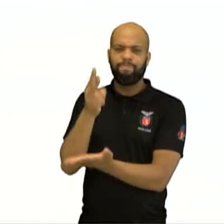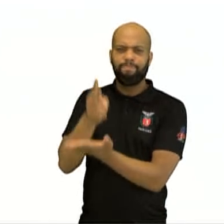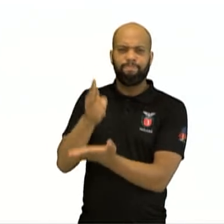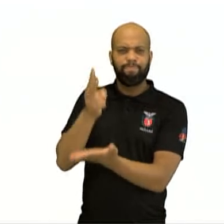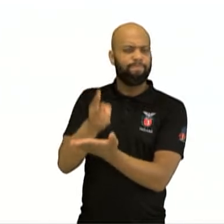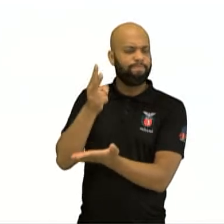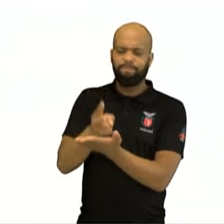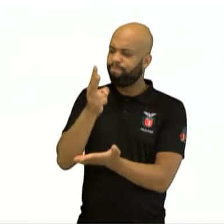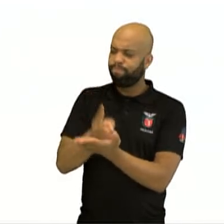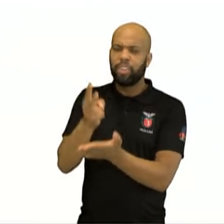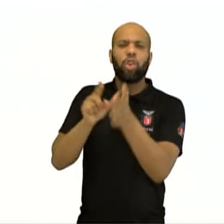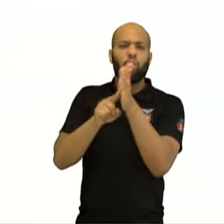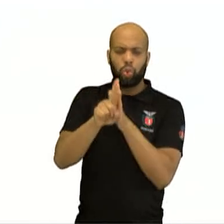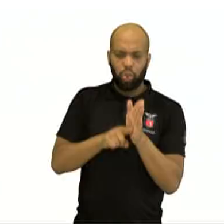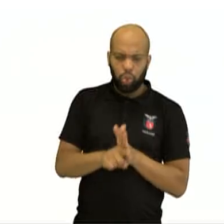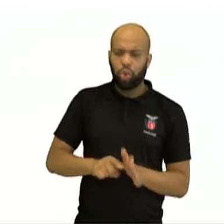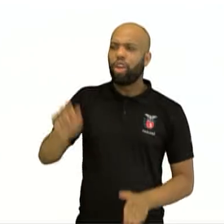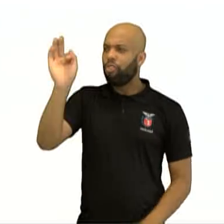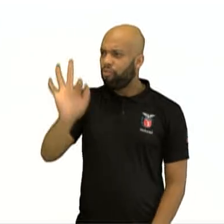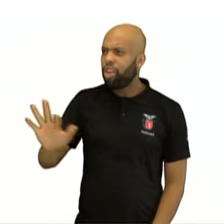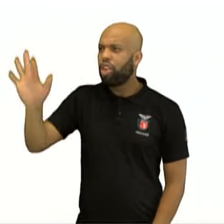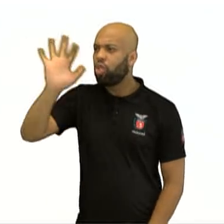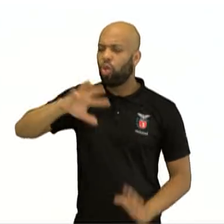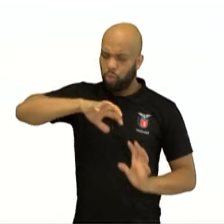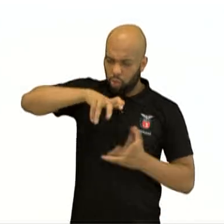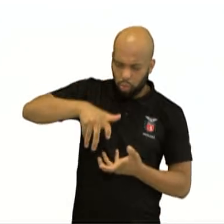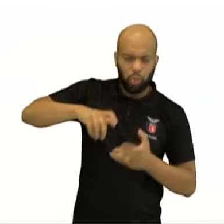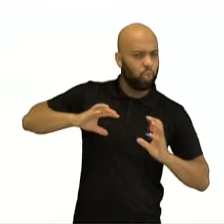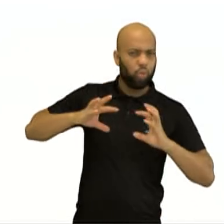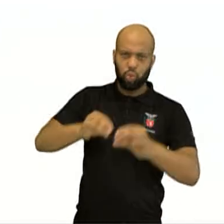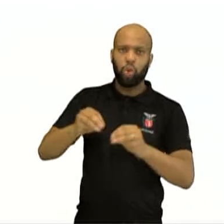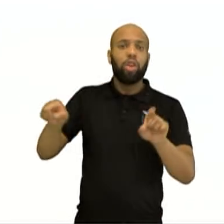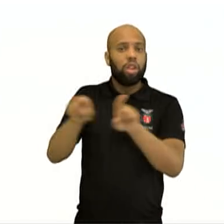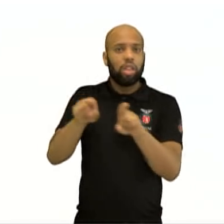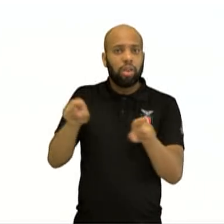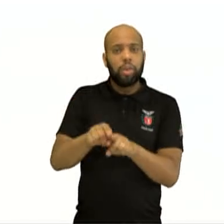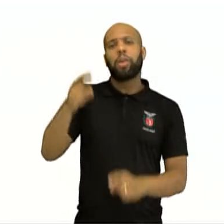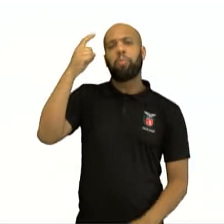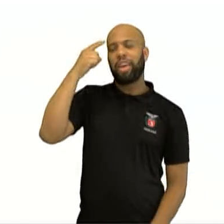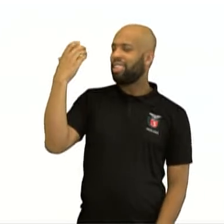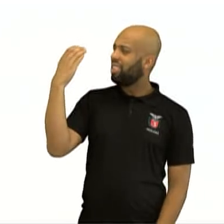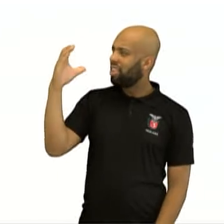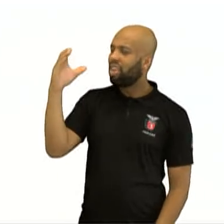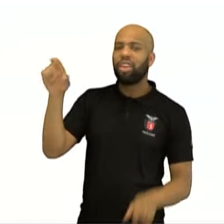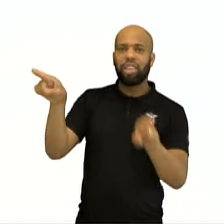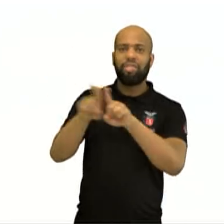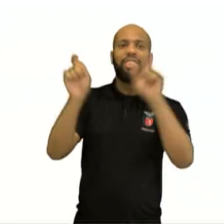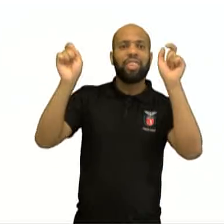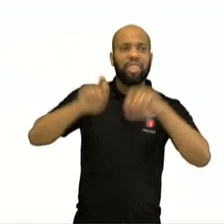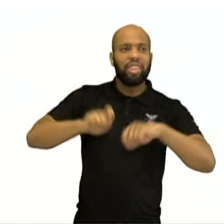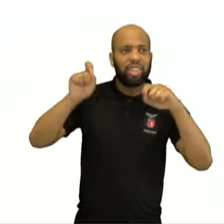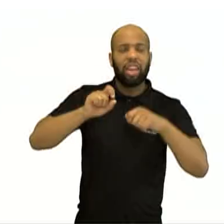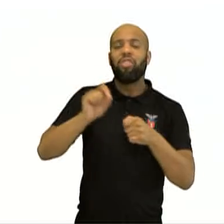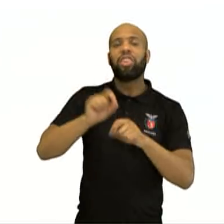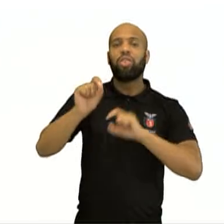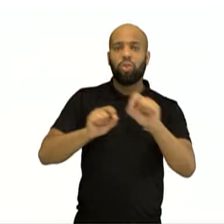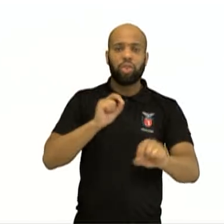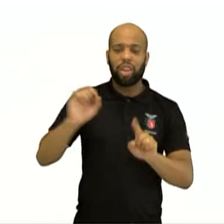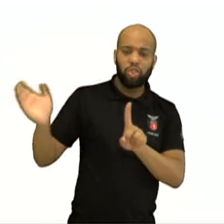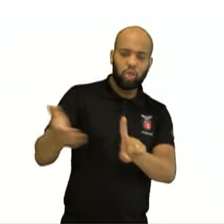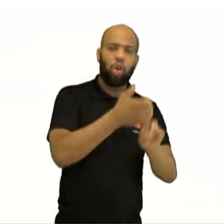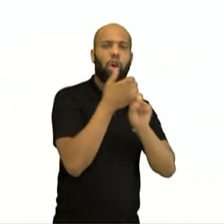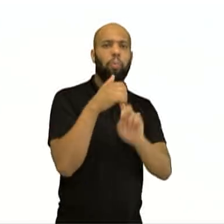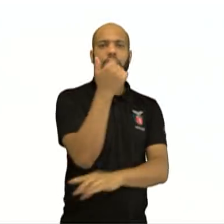processo de investigação dos fenômenos do mundo. Pensamos que a ciência, ela possibilita aí o domínio